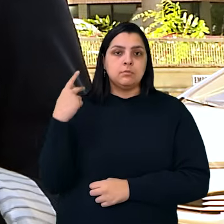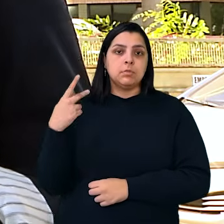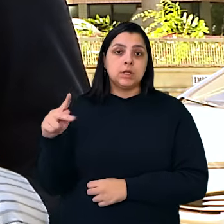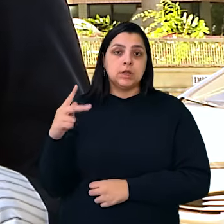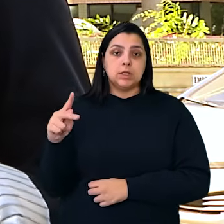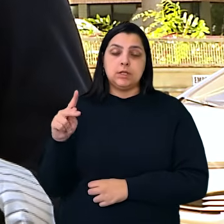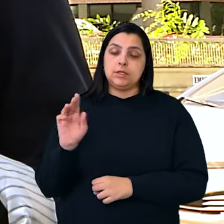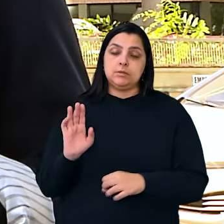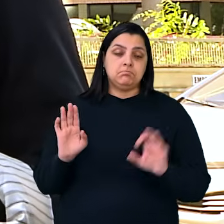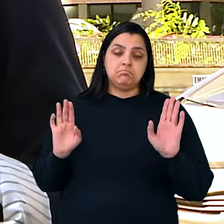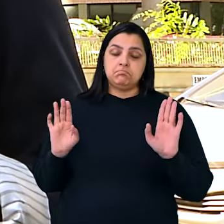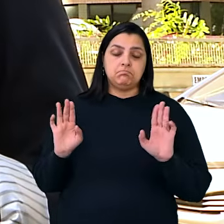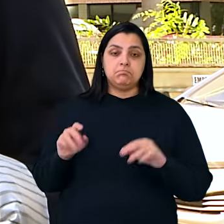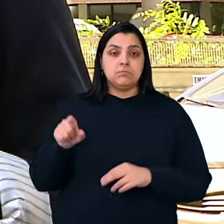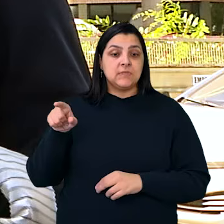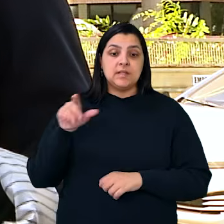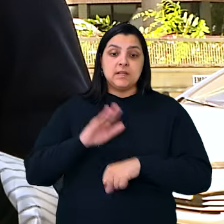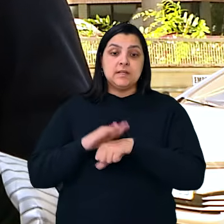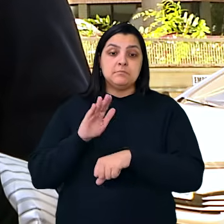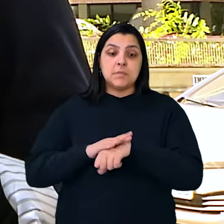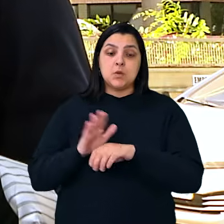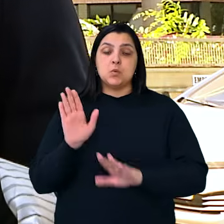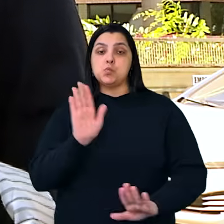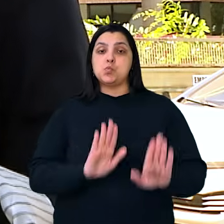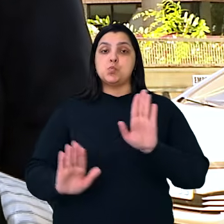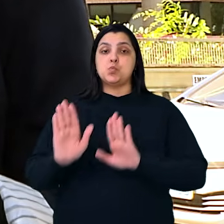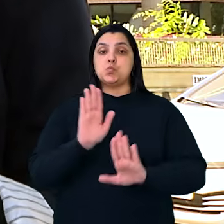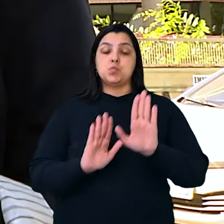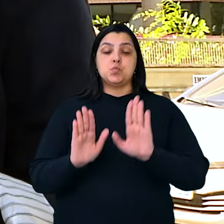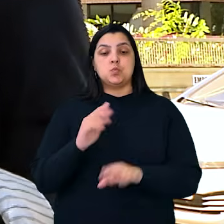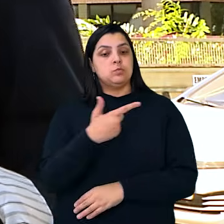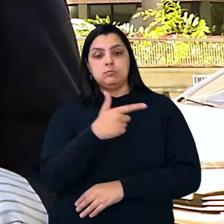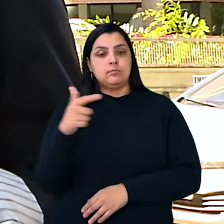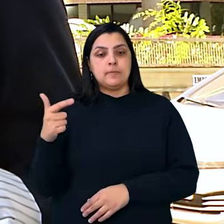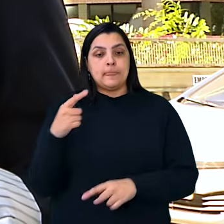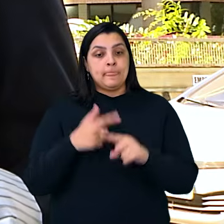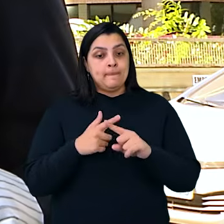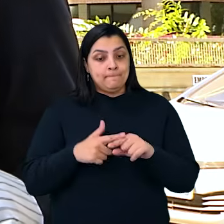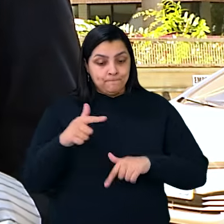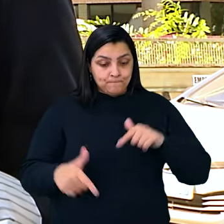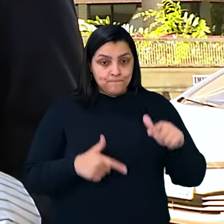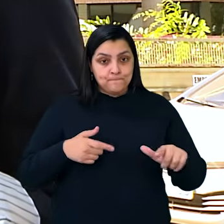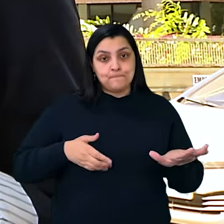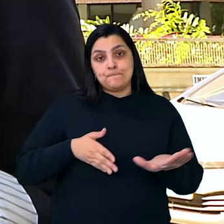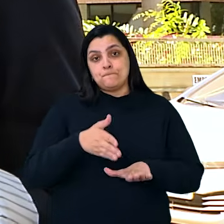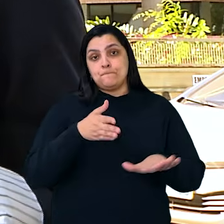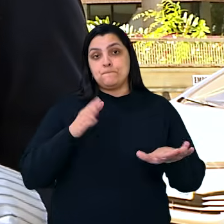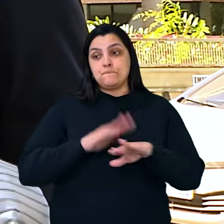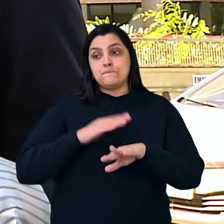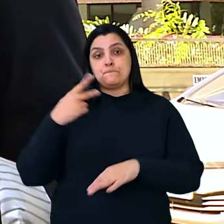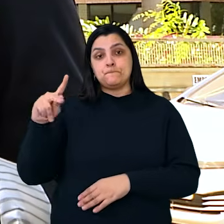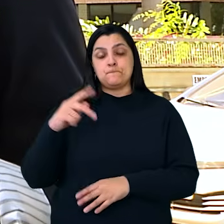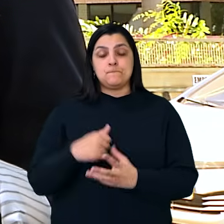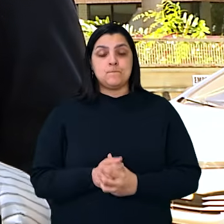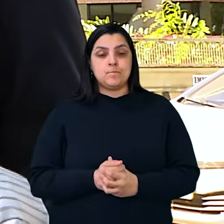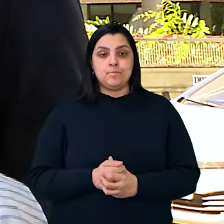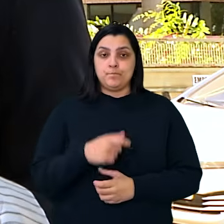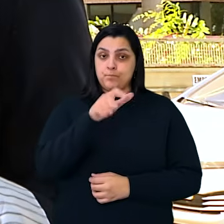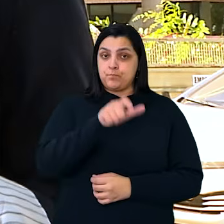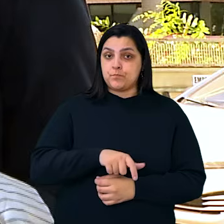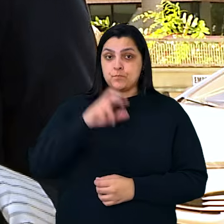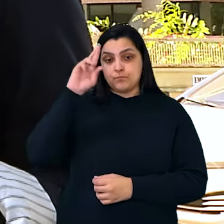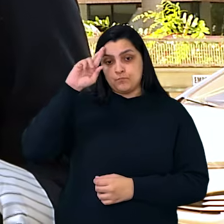exclusivamente ao empreiteiro. Afirmou que ele não tomou as devidas cautelas diante da atividade que desenvolvia. A proprietária